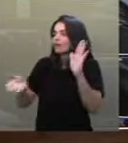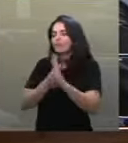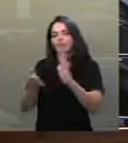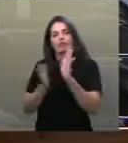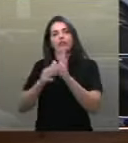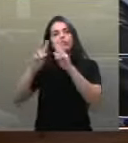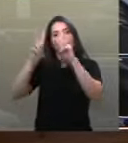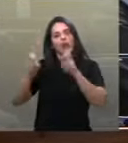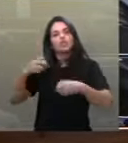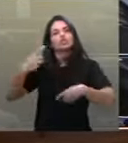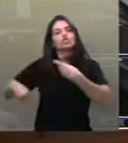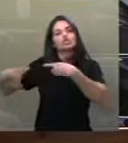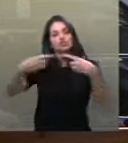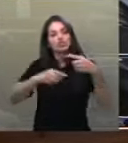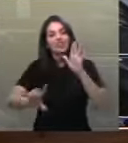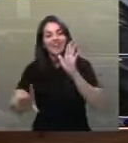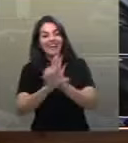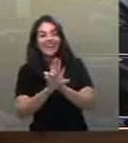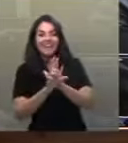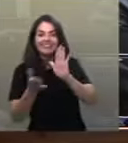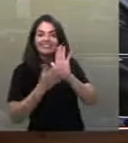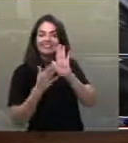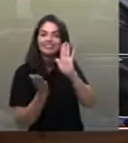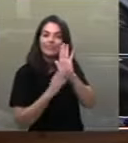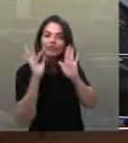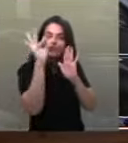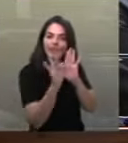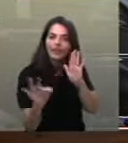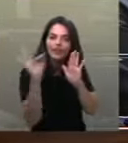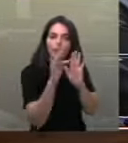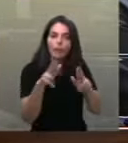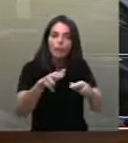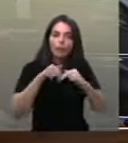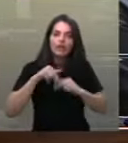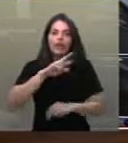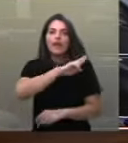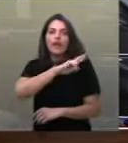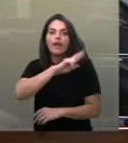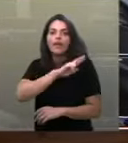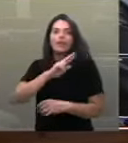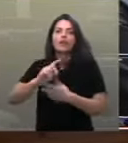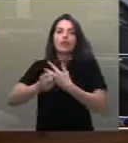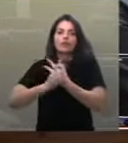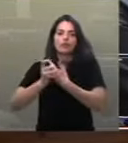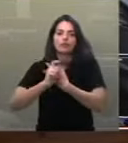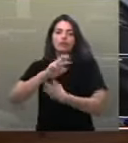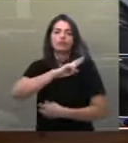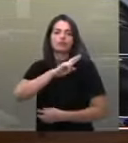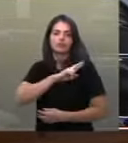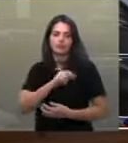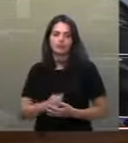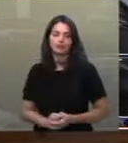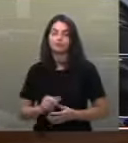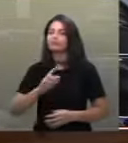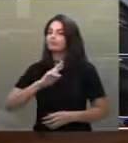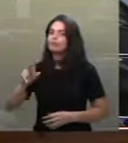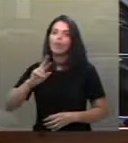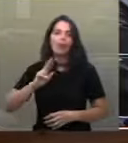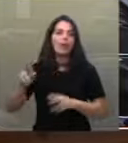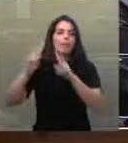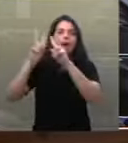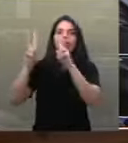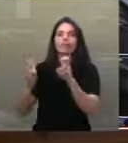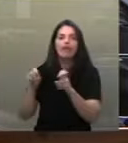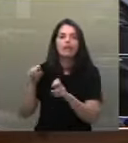devem ser tratadas em lei federal por estarem no âmbito da competência legislativa da União. Ademais, não se trata de matéria sobre a qual